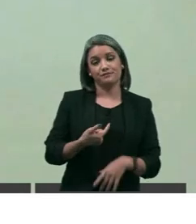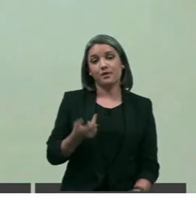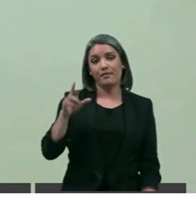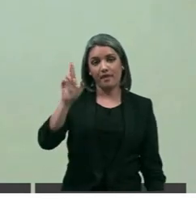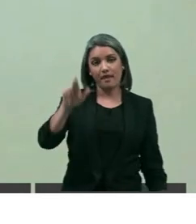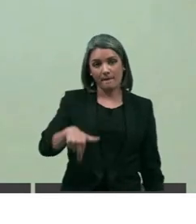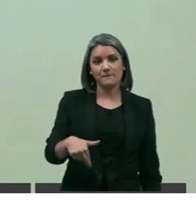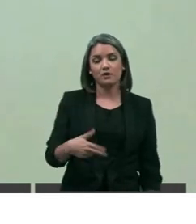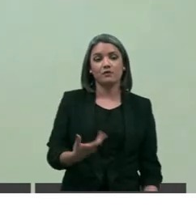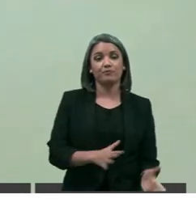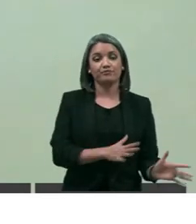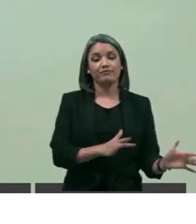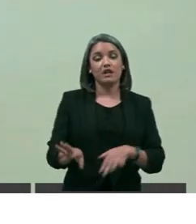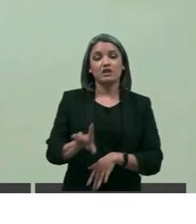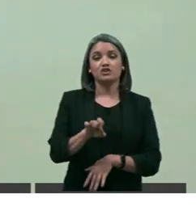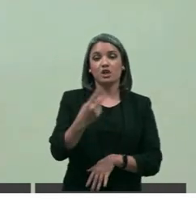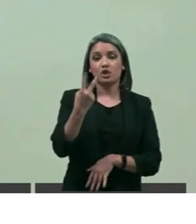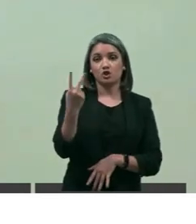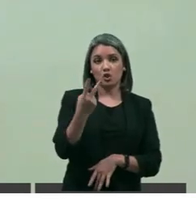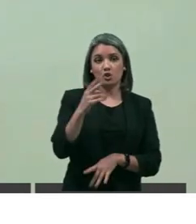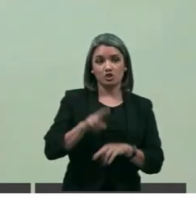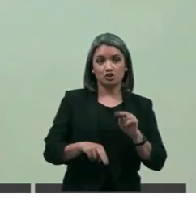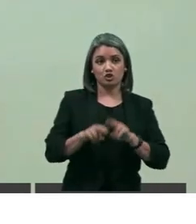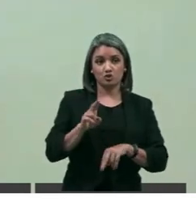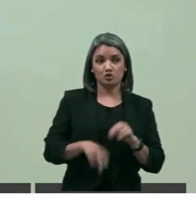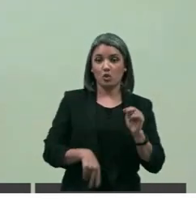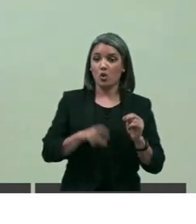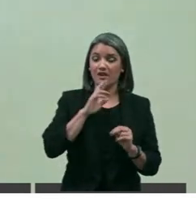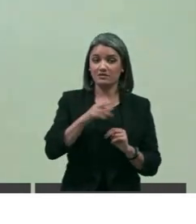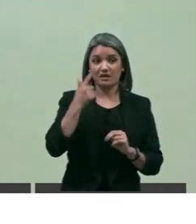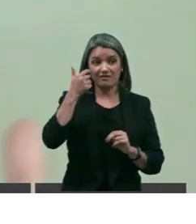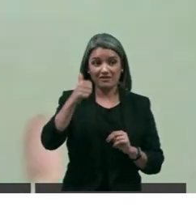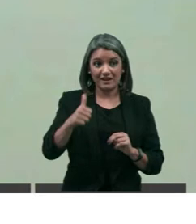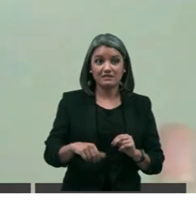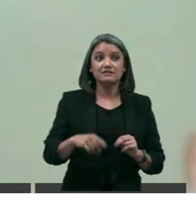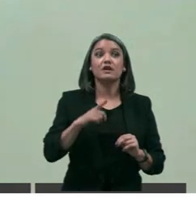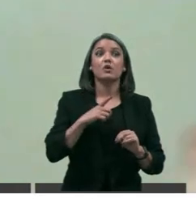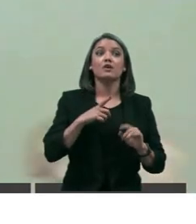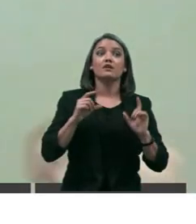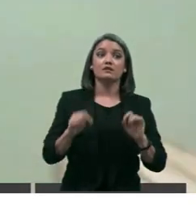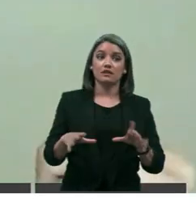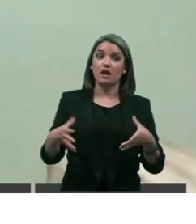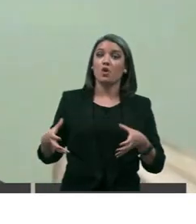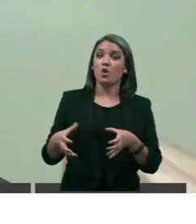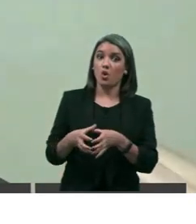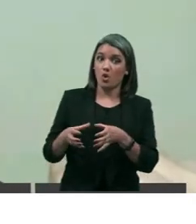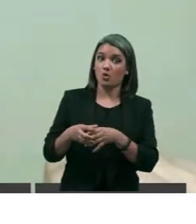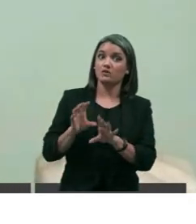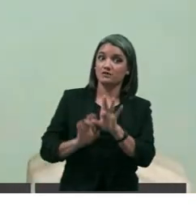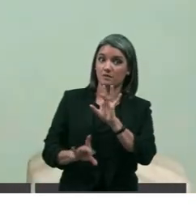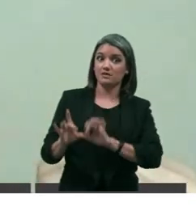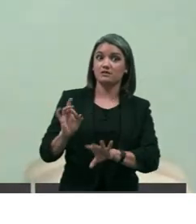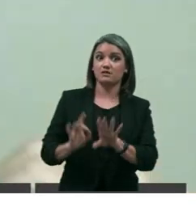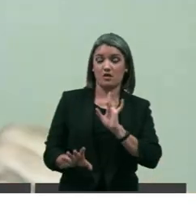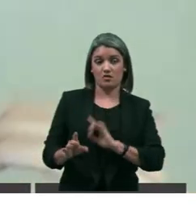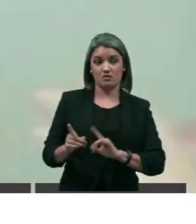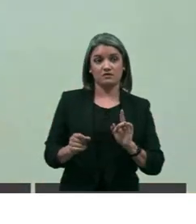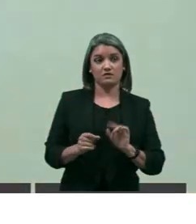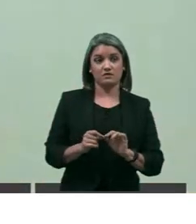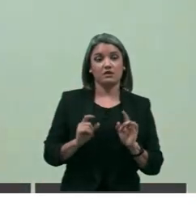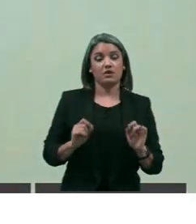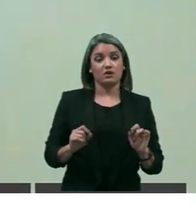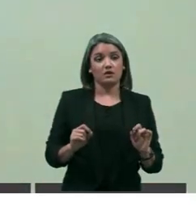Posteriormente, em 2 de 6 de 2021, o resultado da avaliação foi submetido à apreciação do órgão especial, como estava previsto, que,